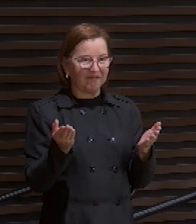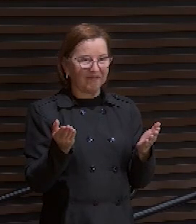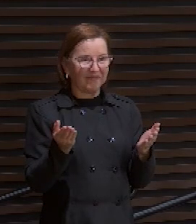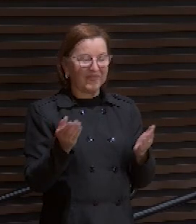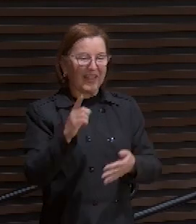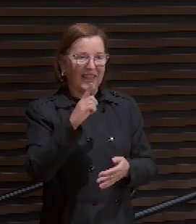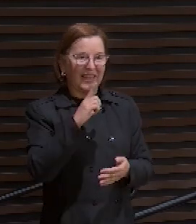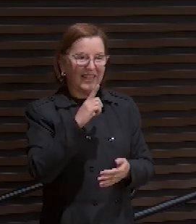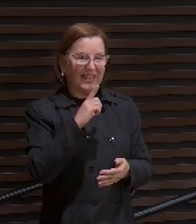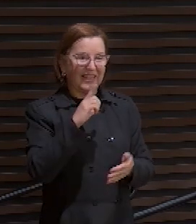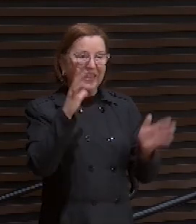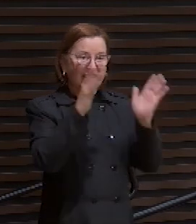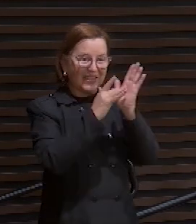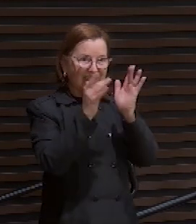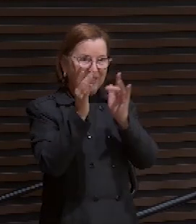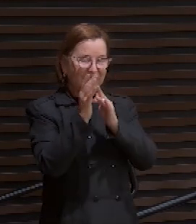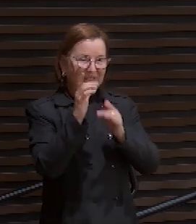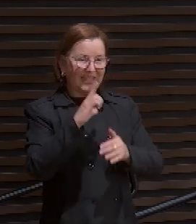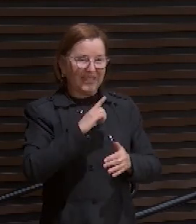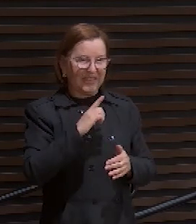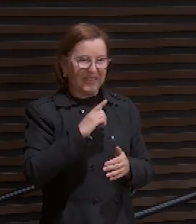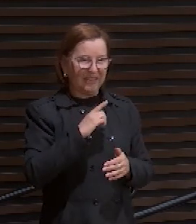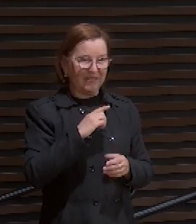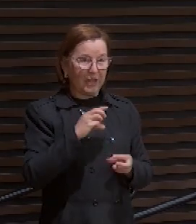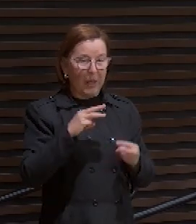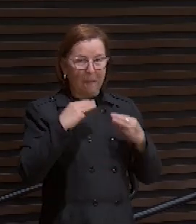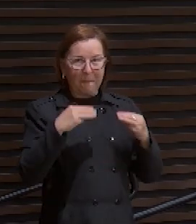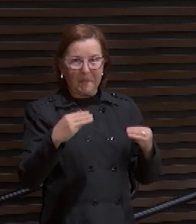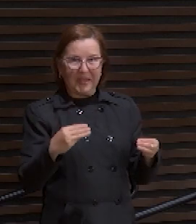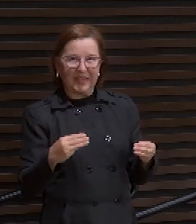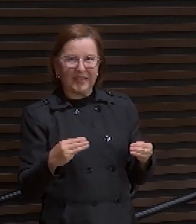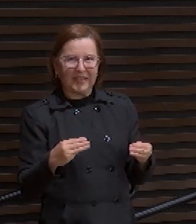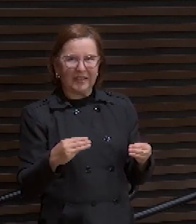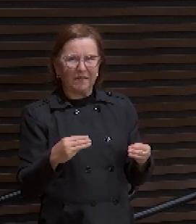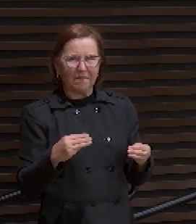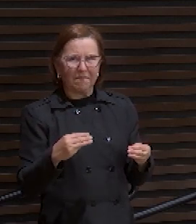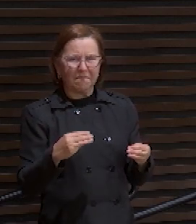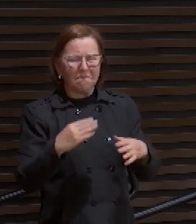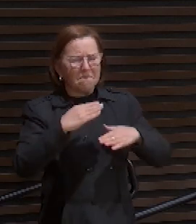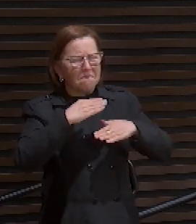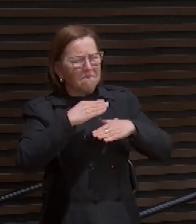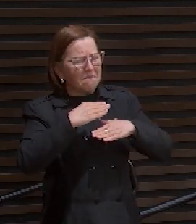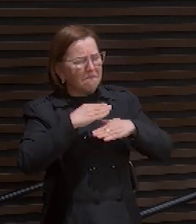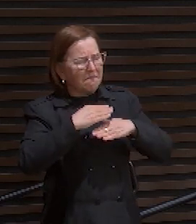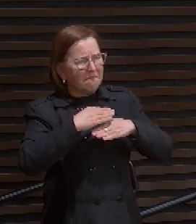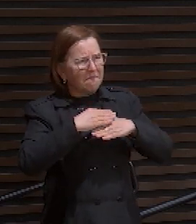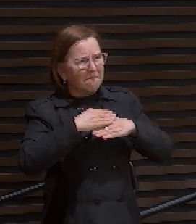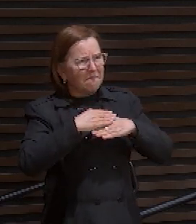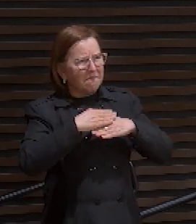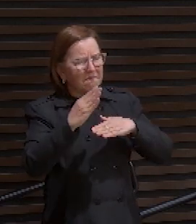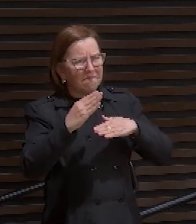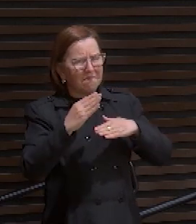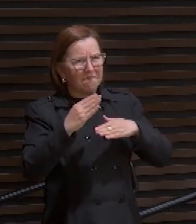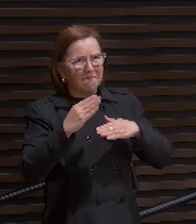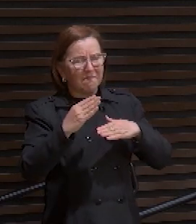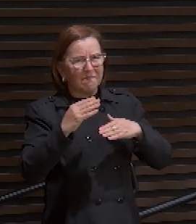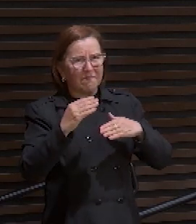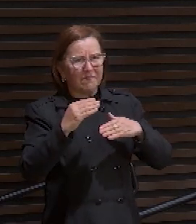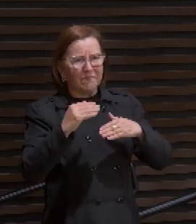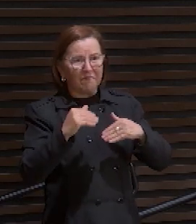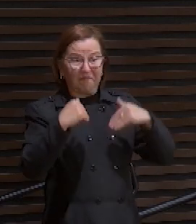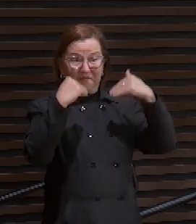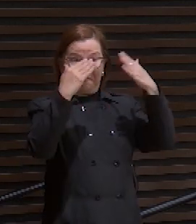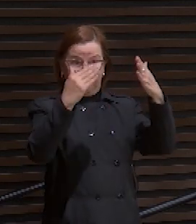obteve Jesus ministério tão mais excelente quanto é ele